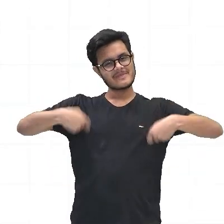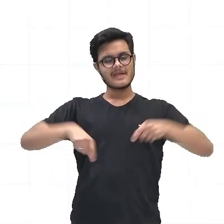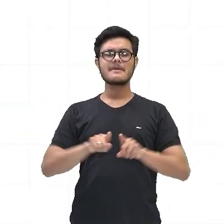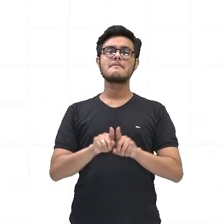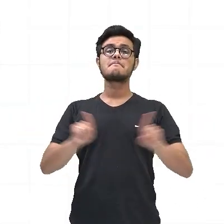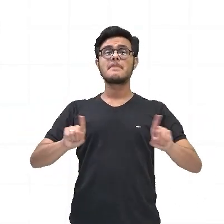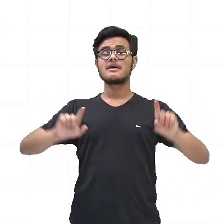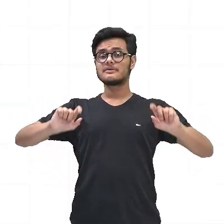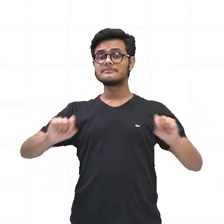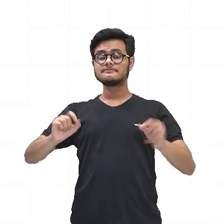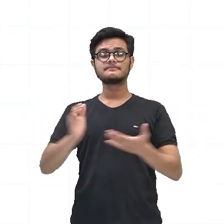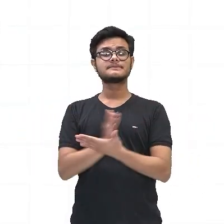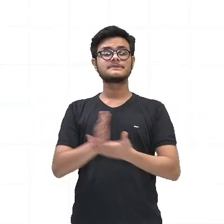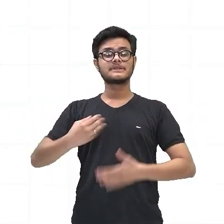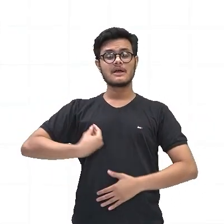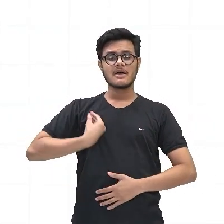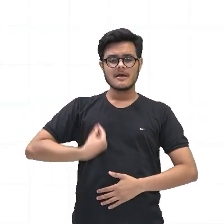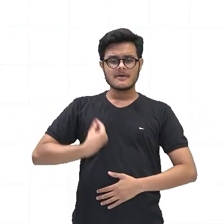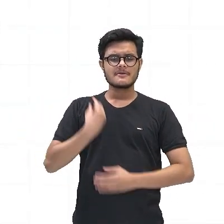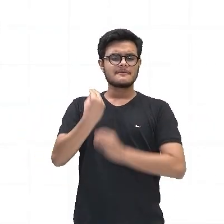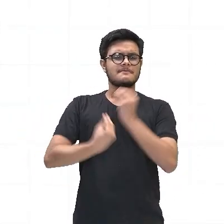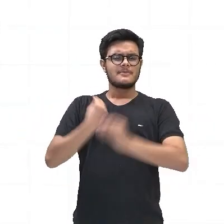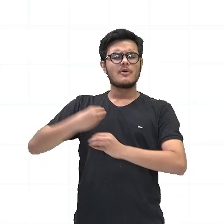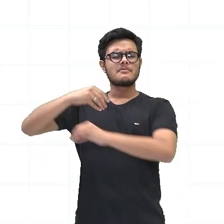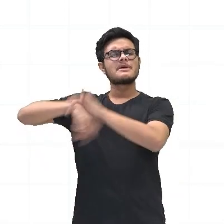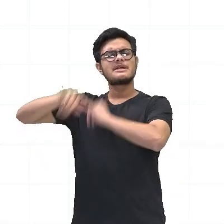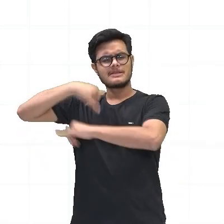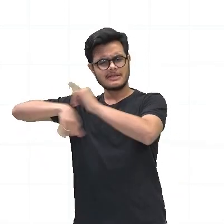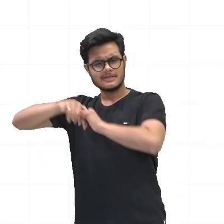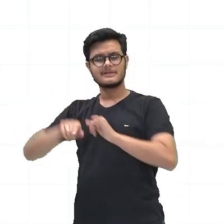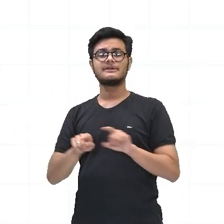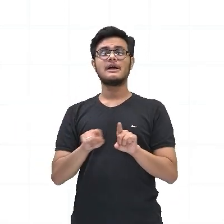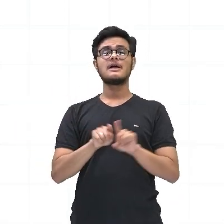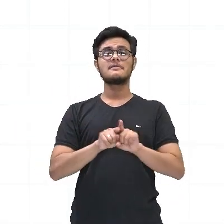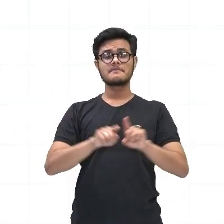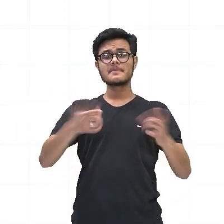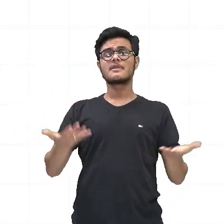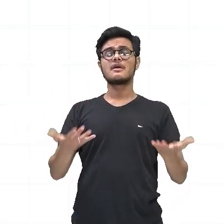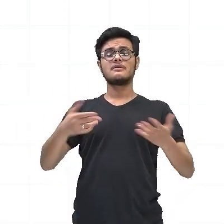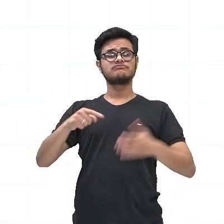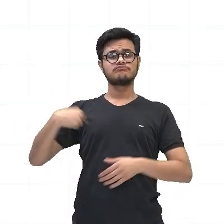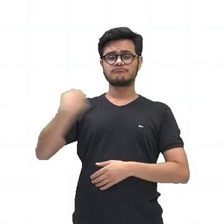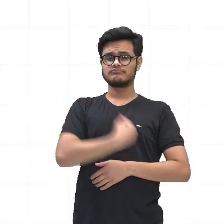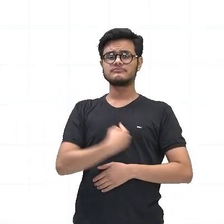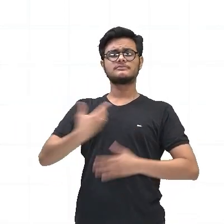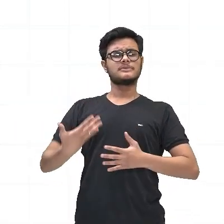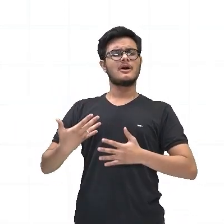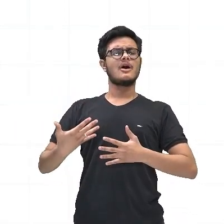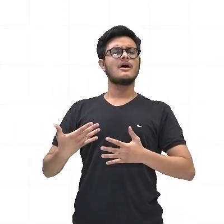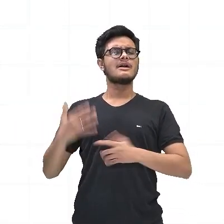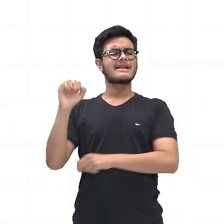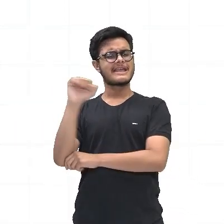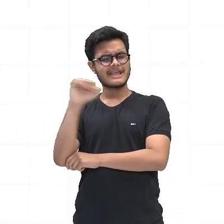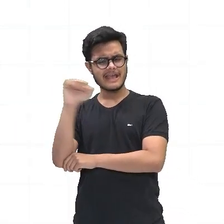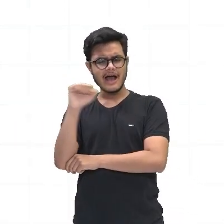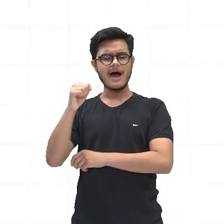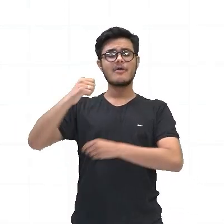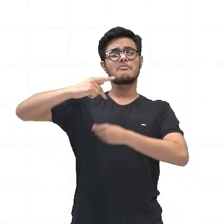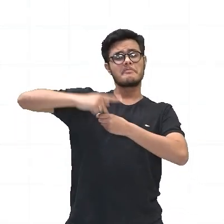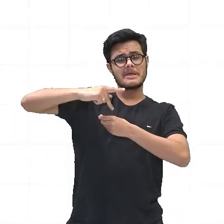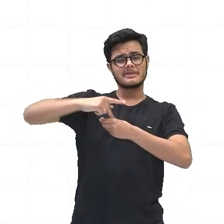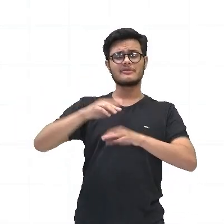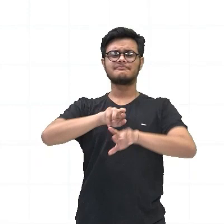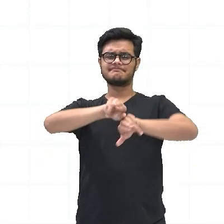está contida aí no nosso dia a dia na forma de energia elétrica, na forma de energia para movimentar os carros, como os combustíveis,